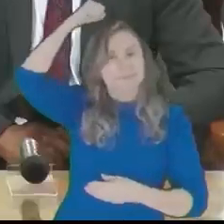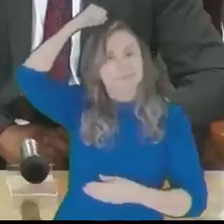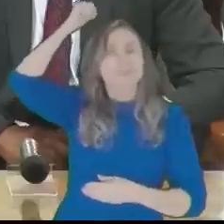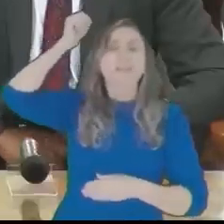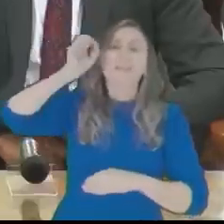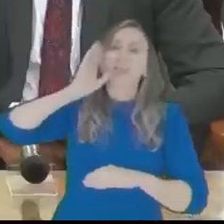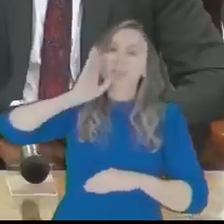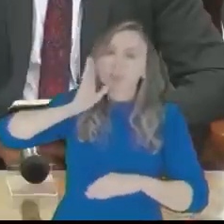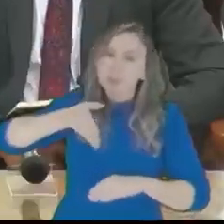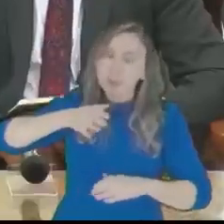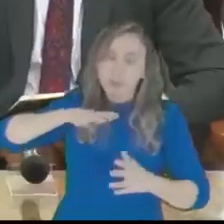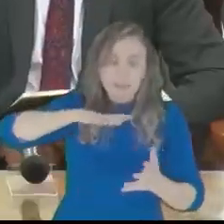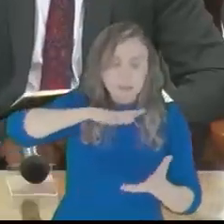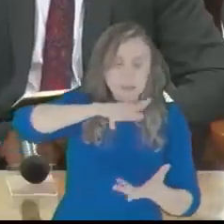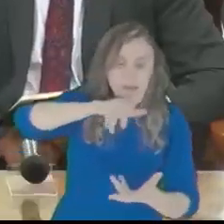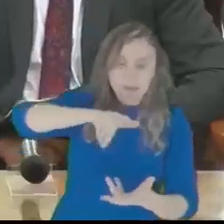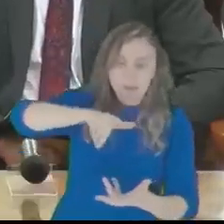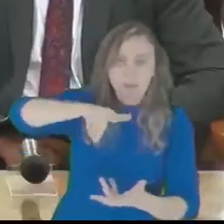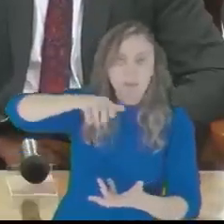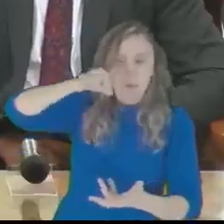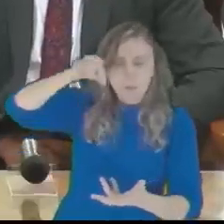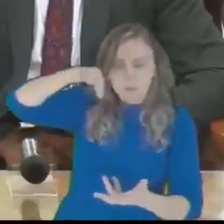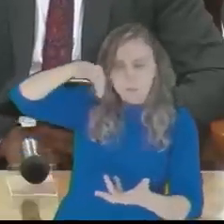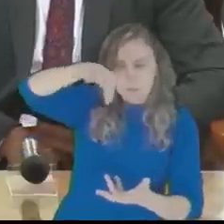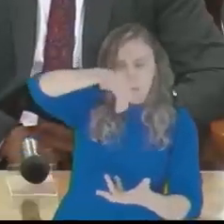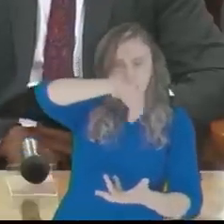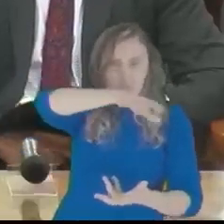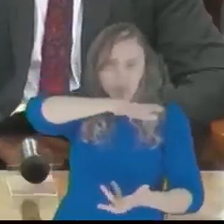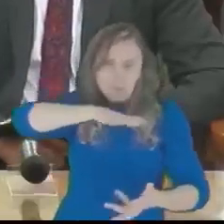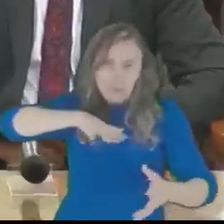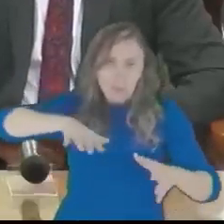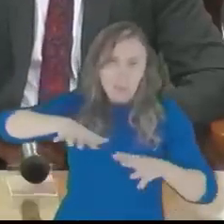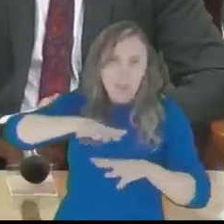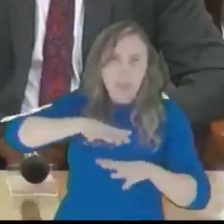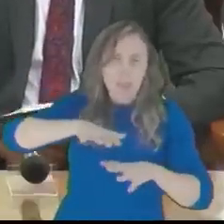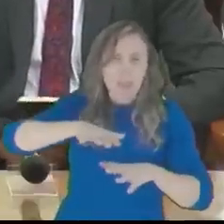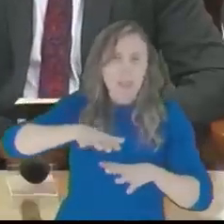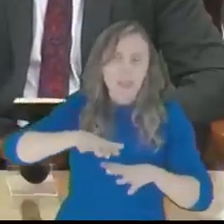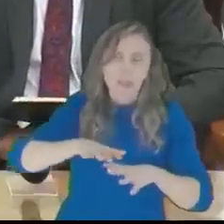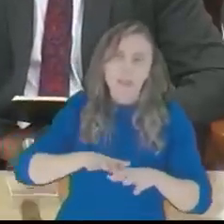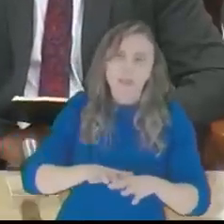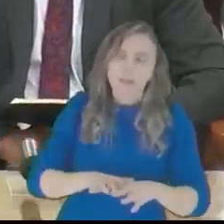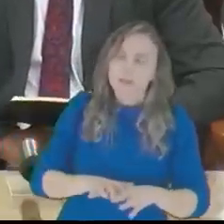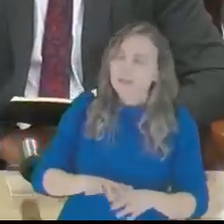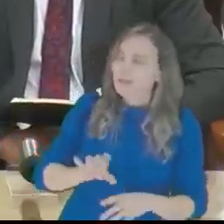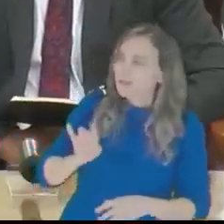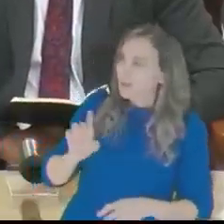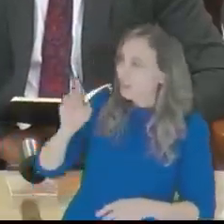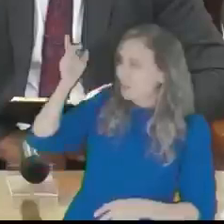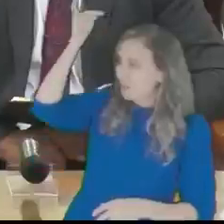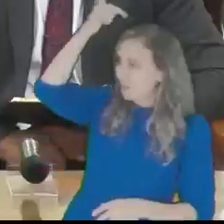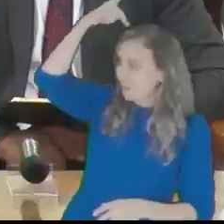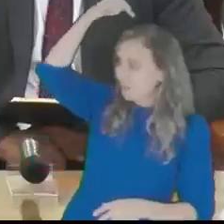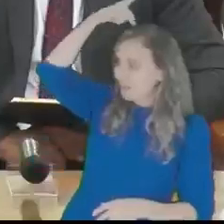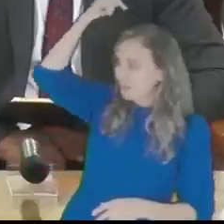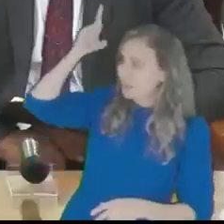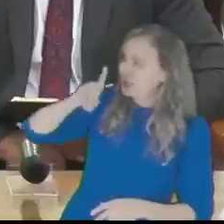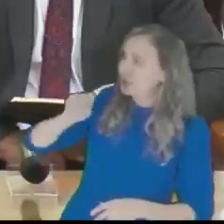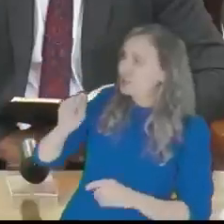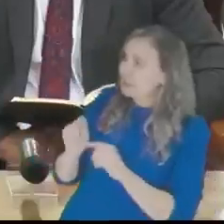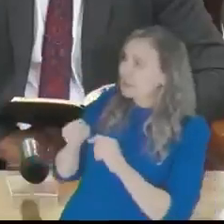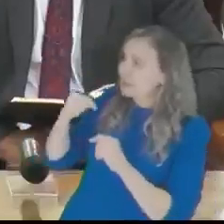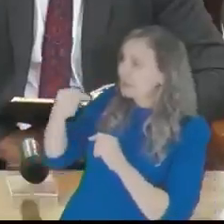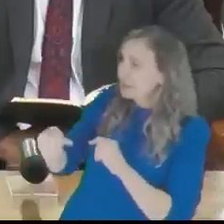mundo. Pastor, o Espírito Santo só veio atuar no mundo depois do dia de Pentecoste? Não. Desde a